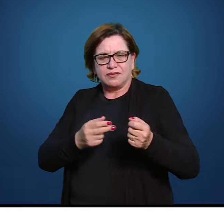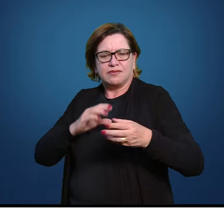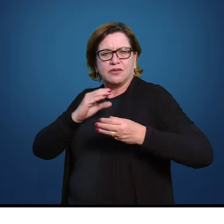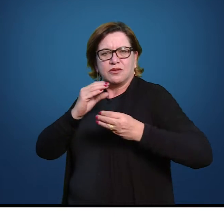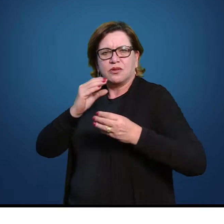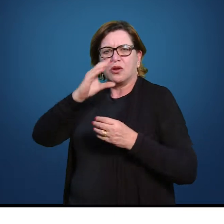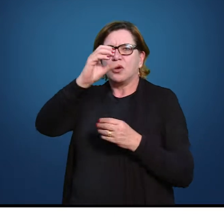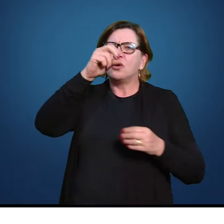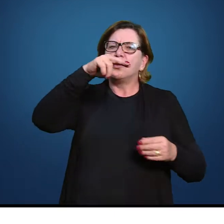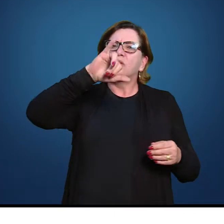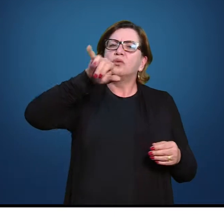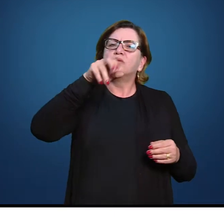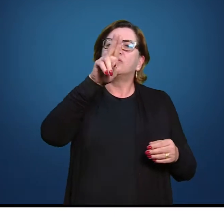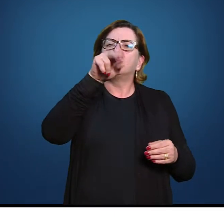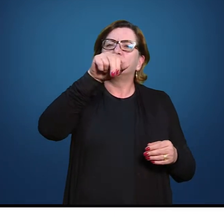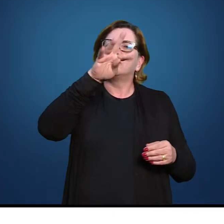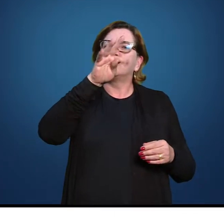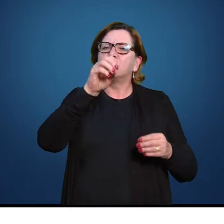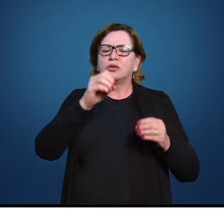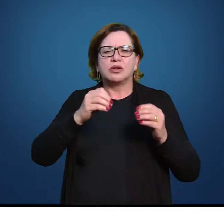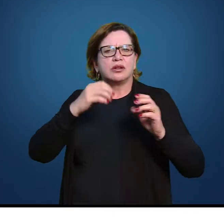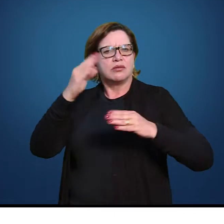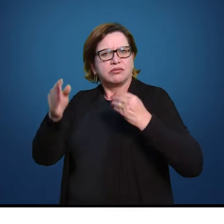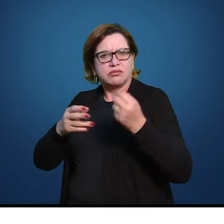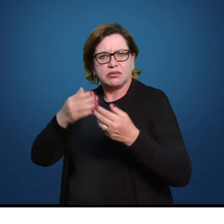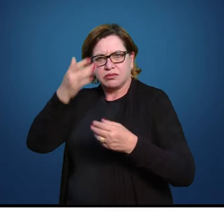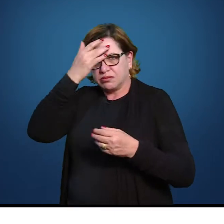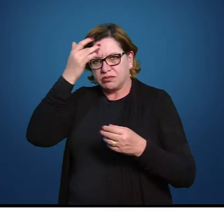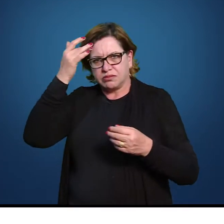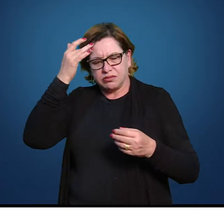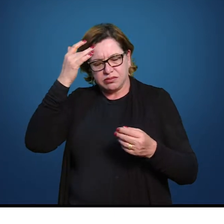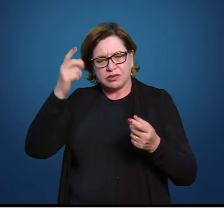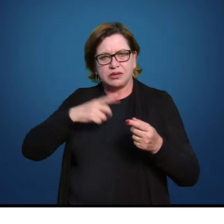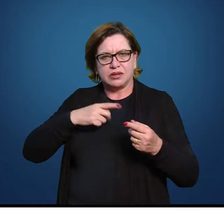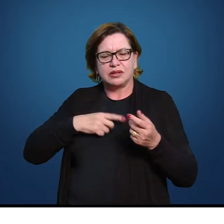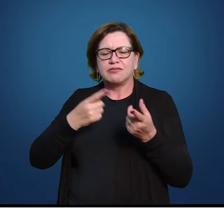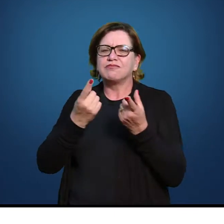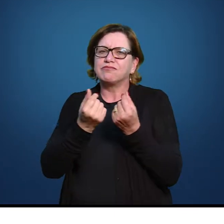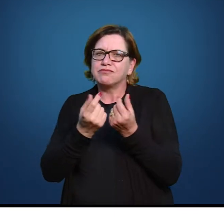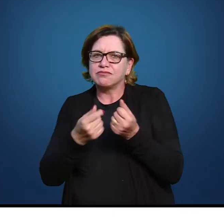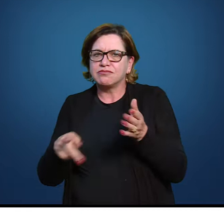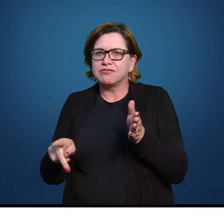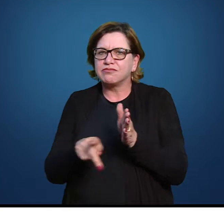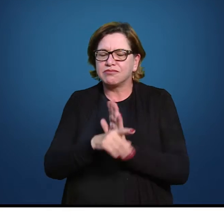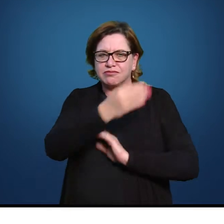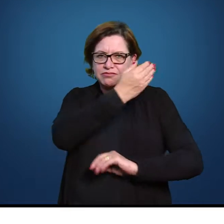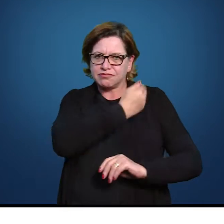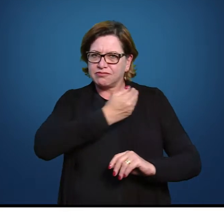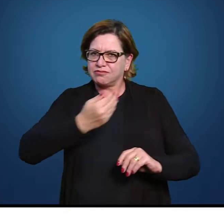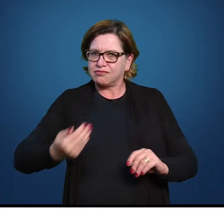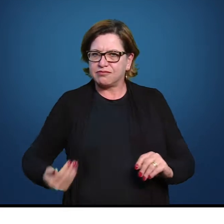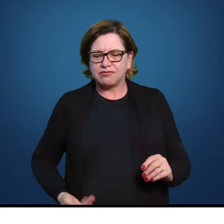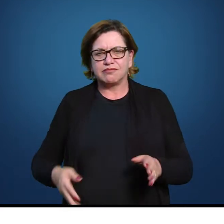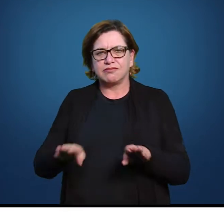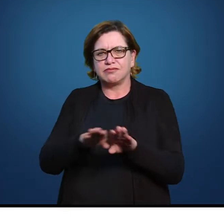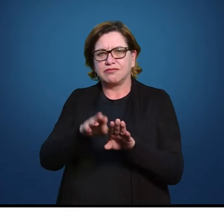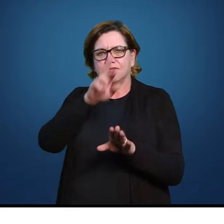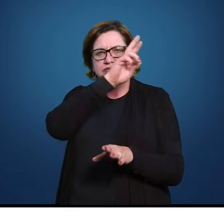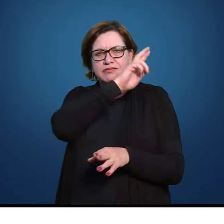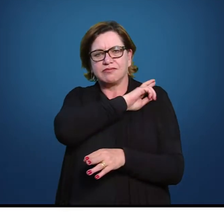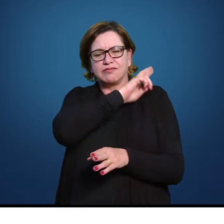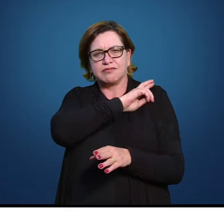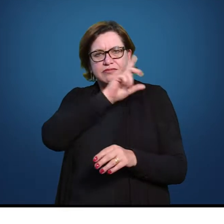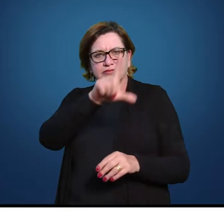agências e de servidores profissionais, mantidos através de recursos oriundos da esfera pública e responsáveis pelas